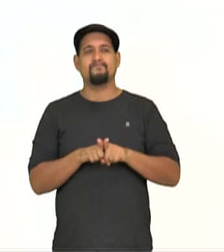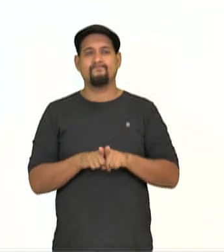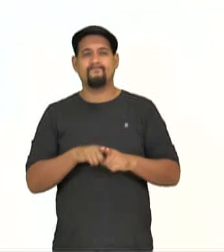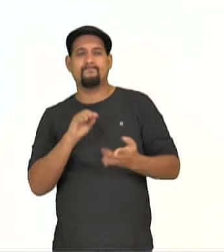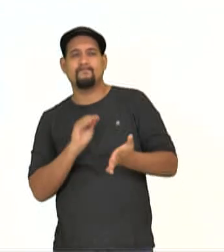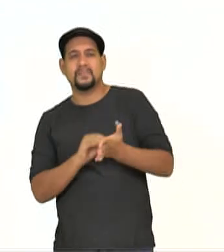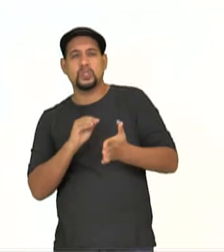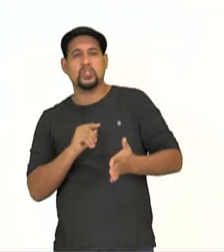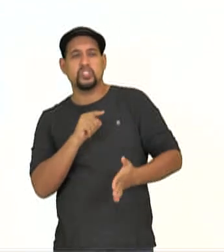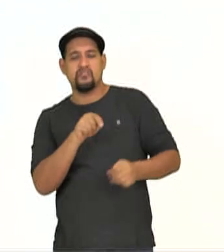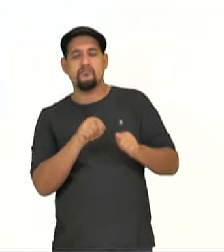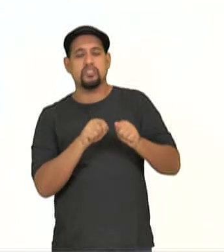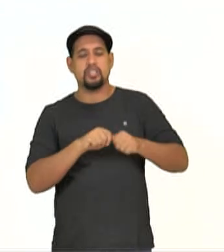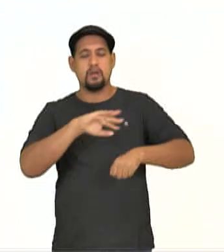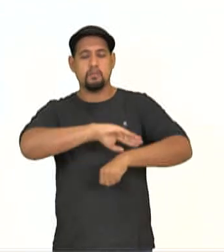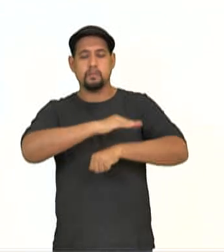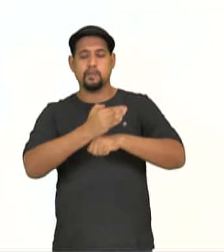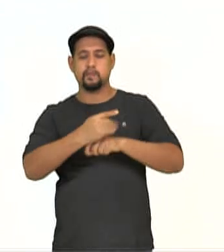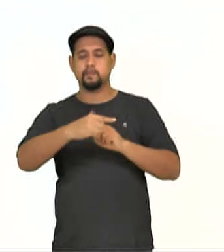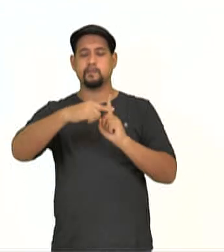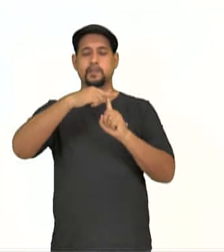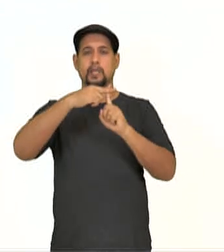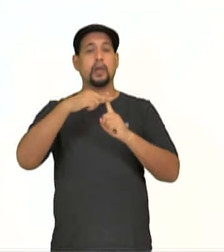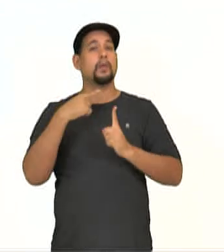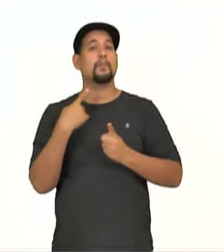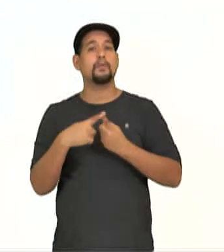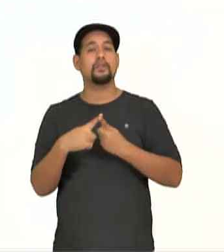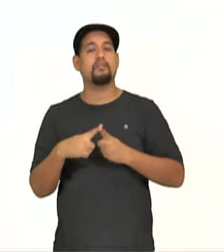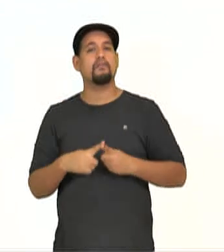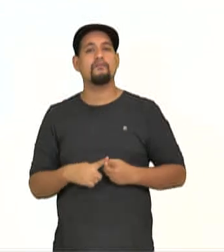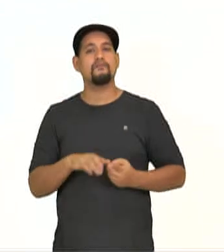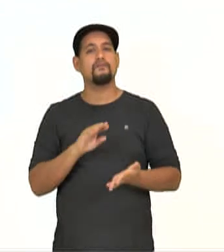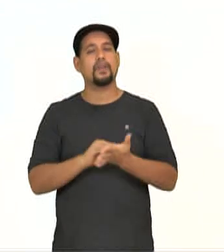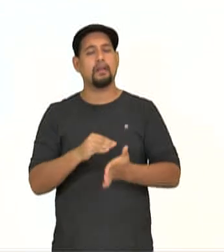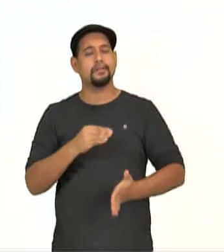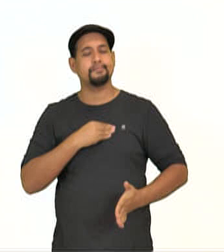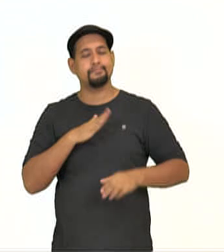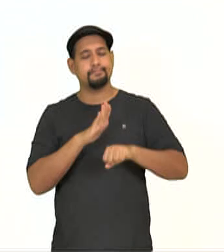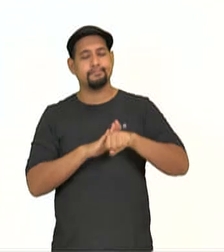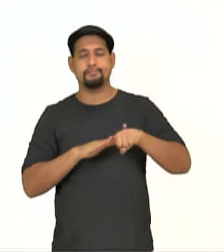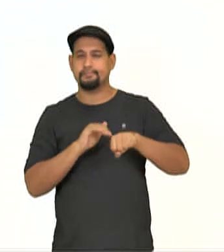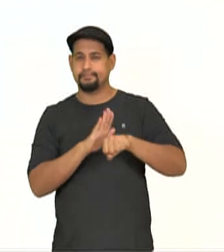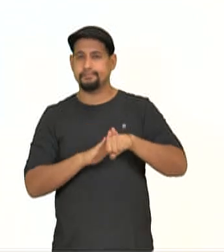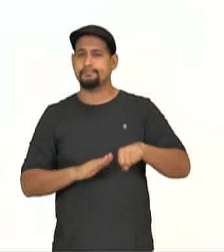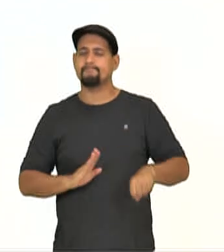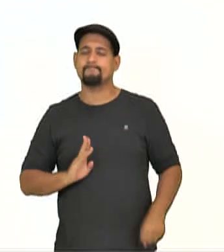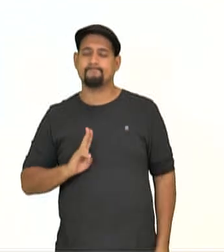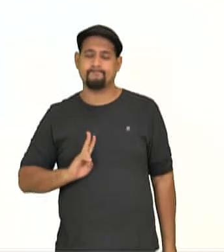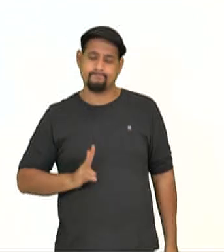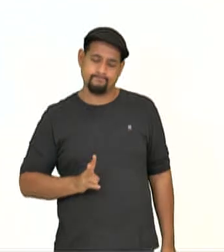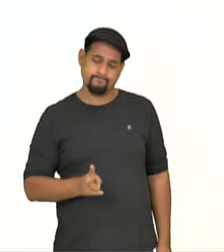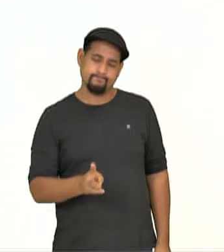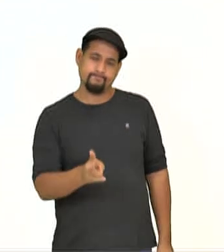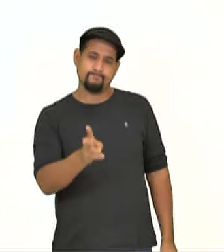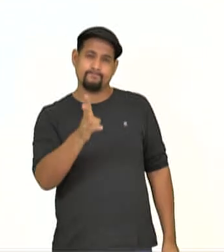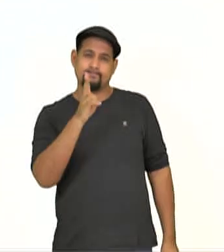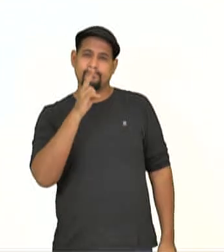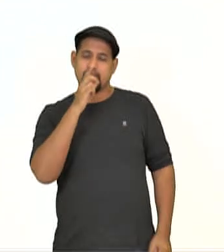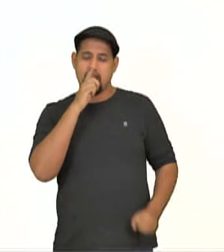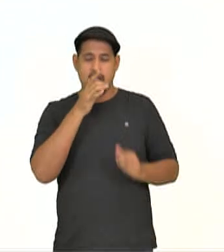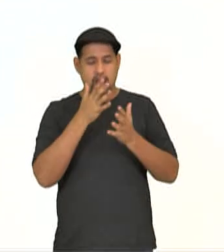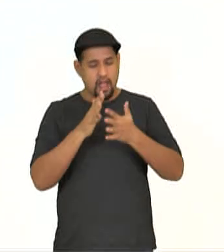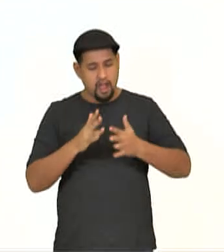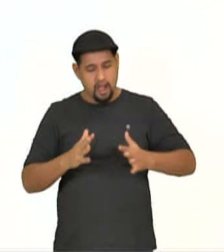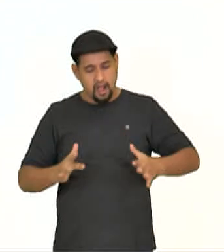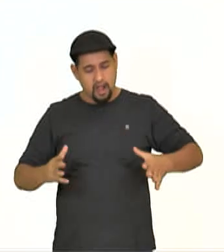terra sepultura, porque me falte a mim consolação. Eternamente as águas